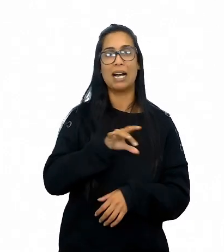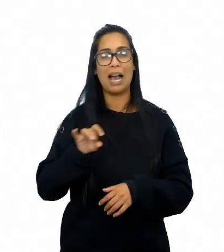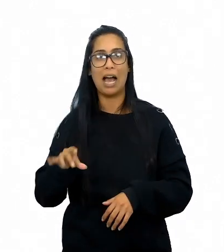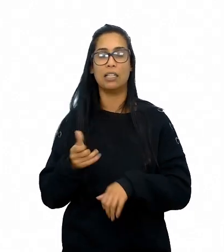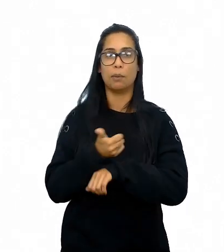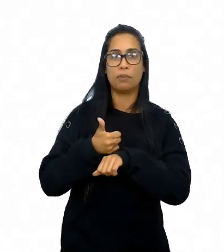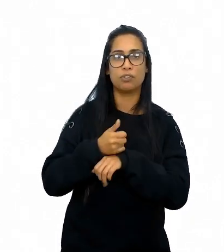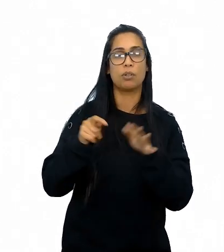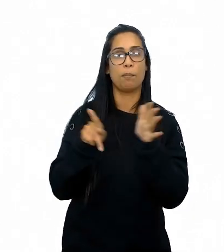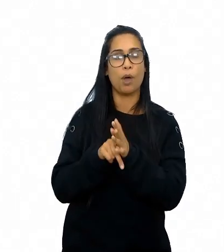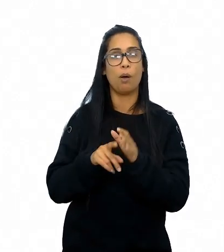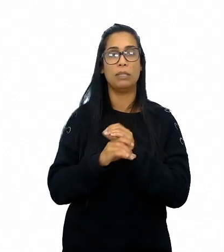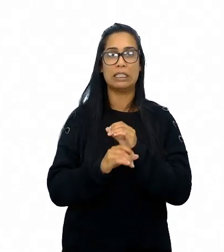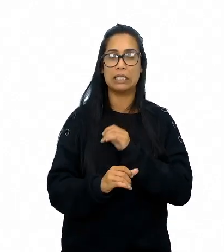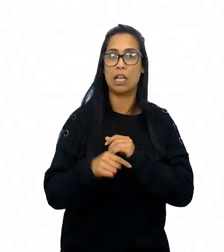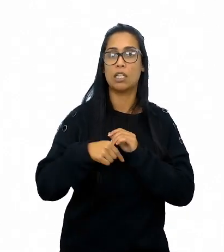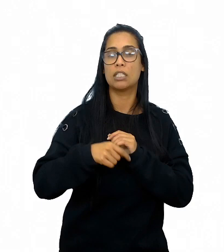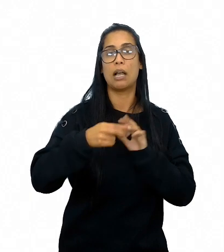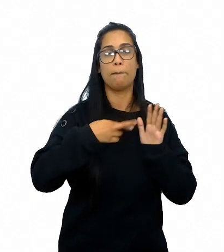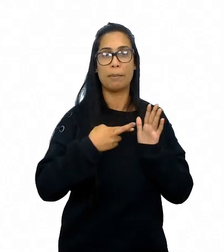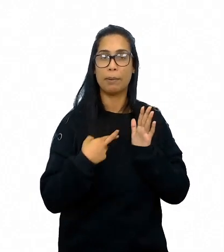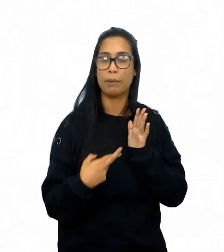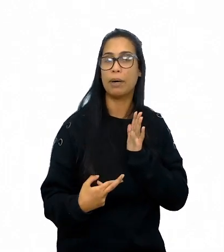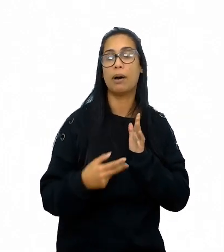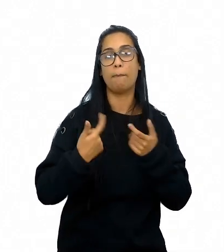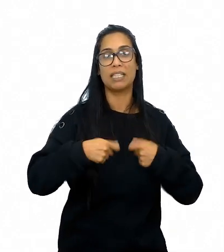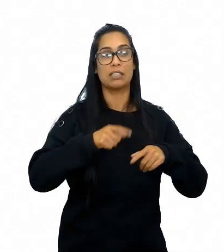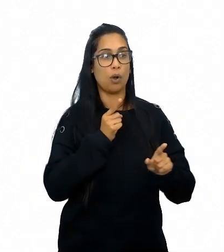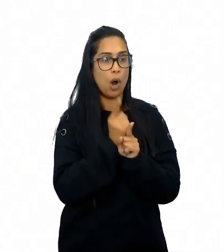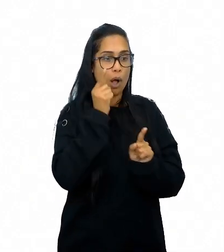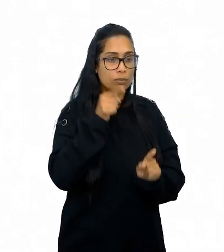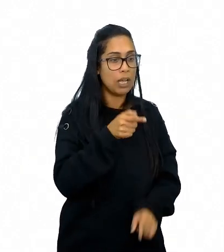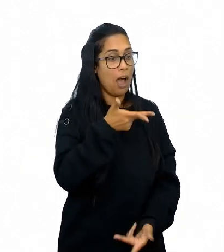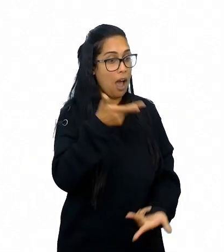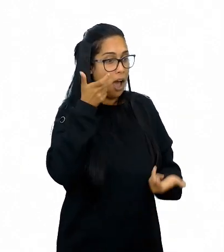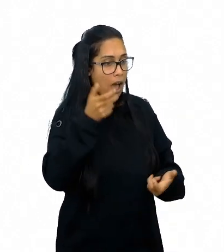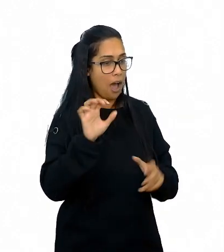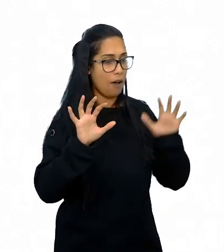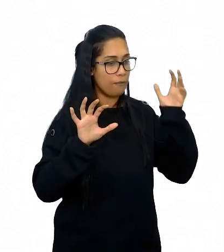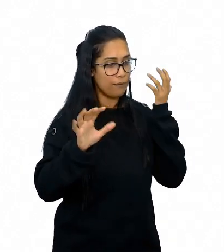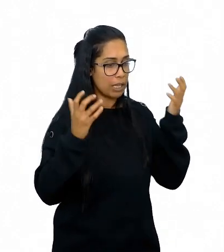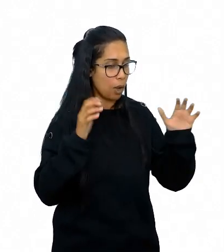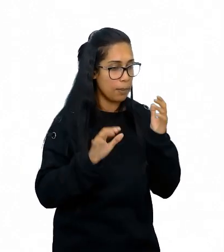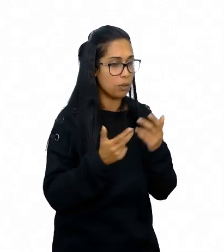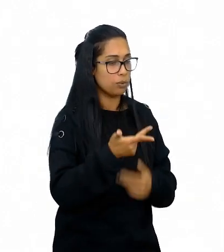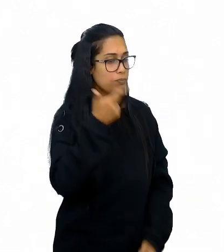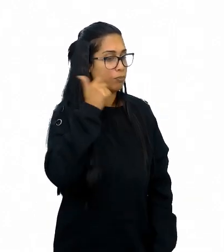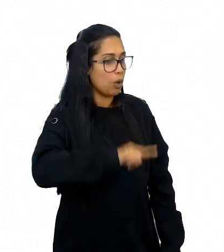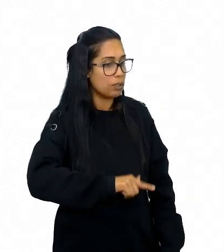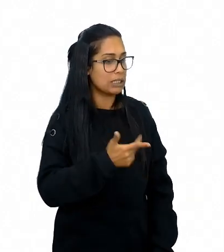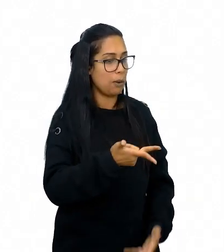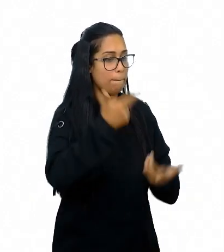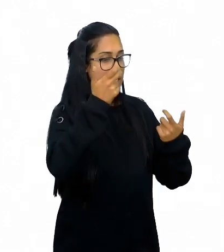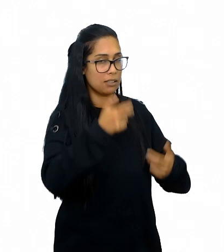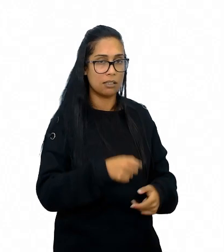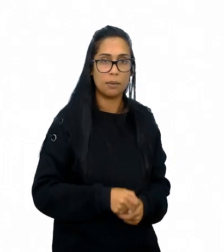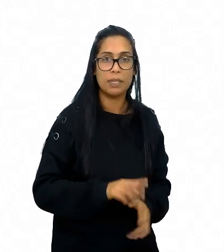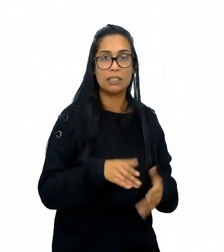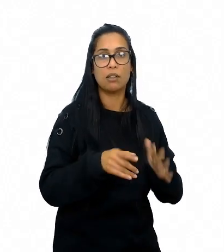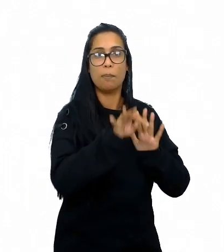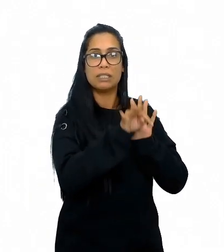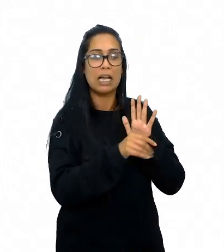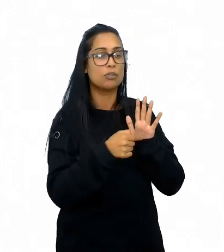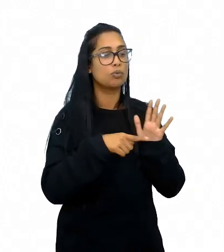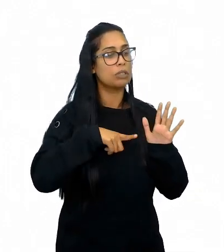ali precisam relatar aquilo que encontraram, como eles precisam argumentar os seus resultados